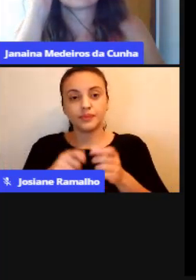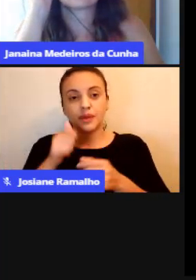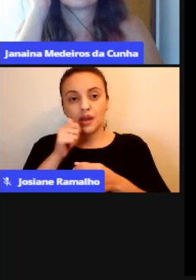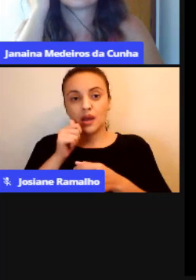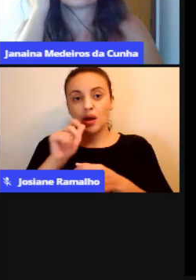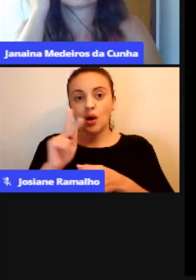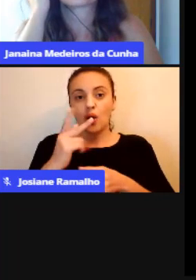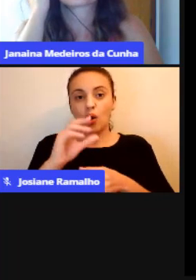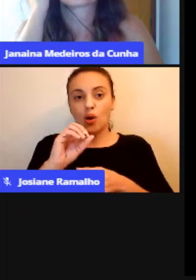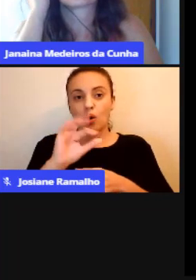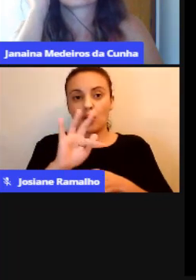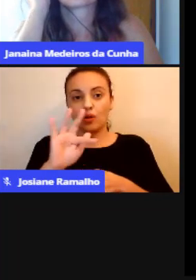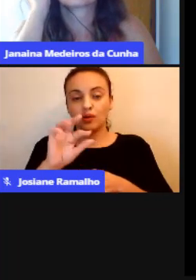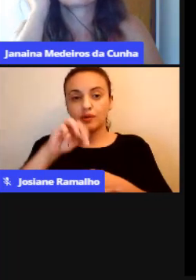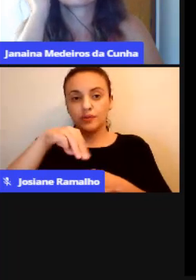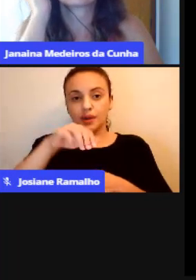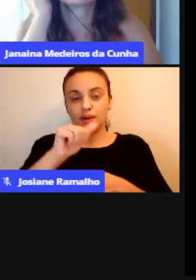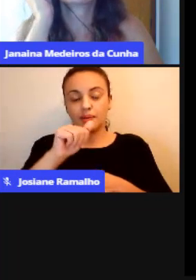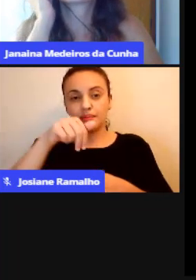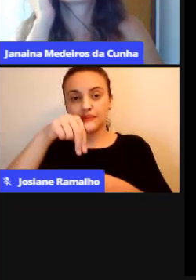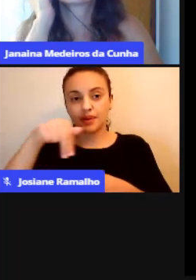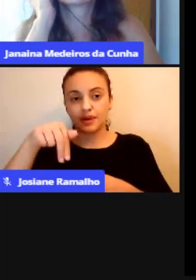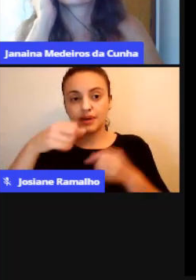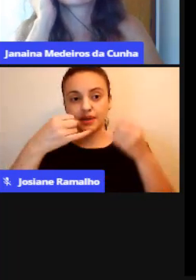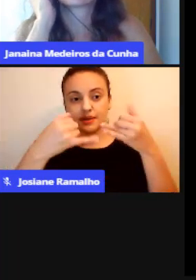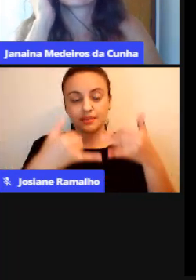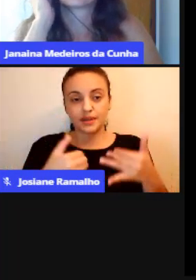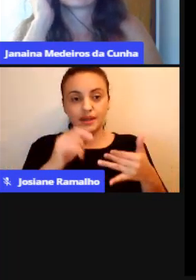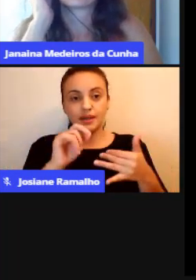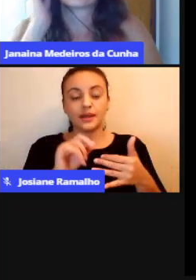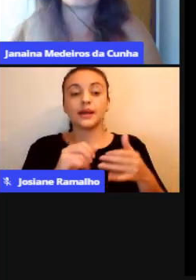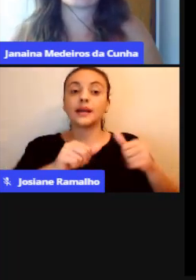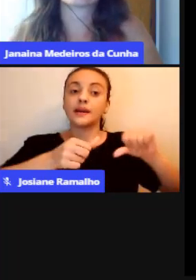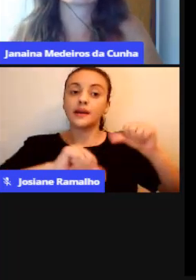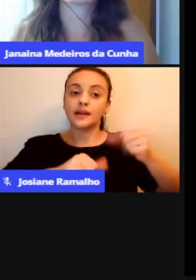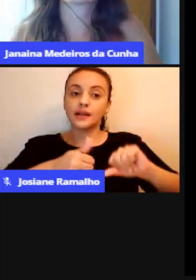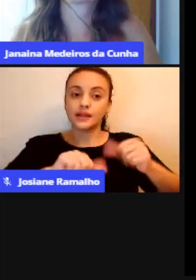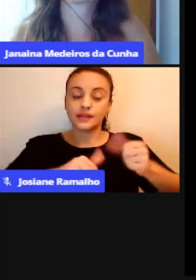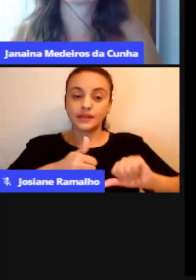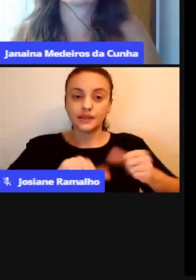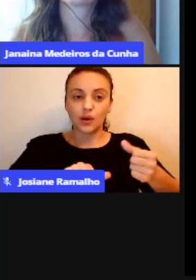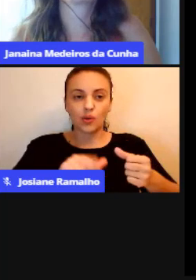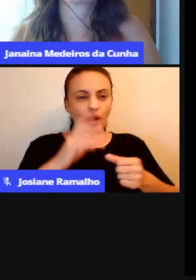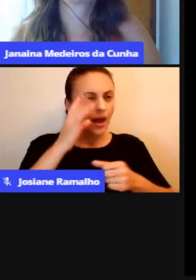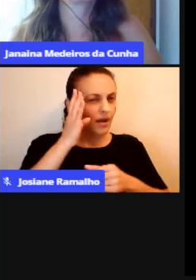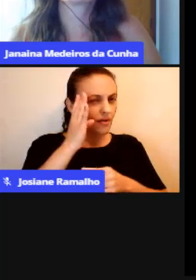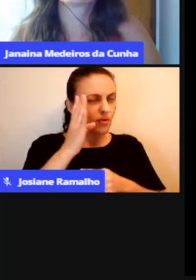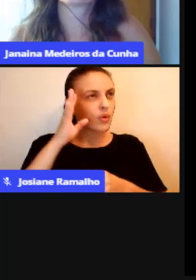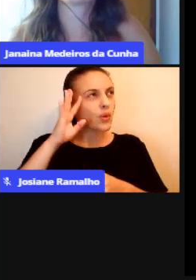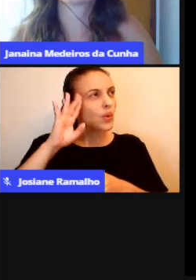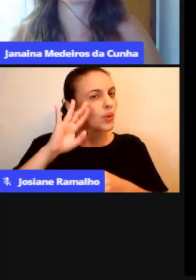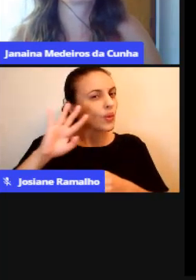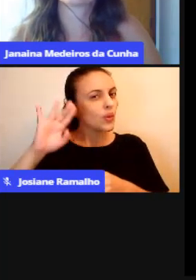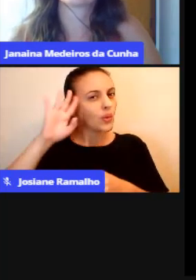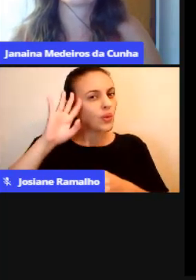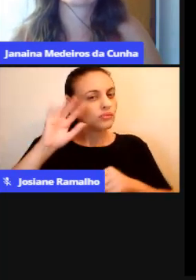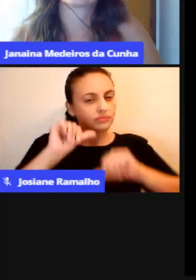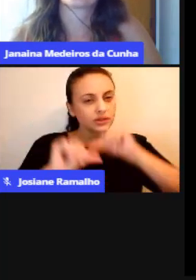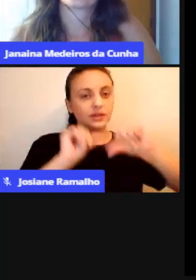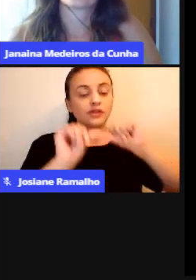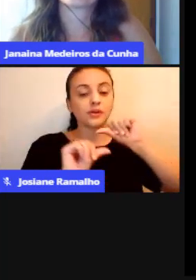fala o seguinte, que a avaliação é a reflexão transformada em